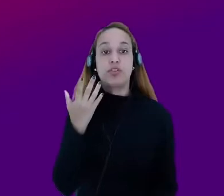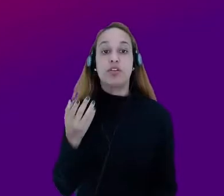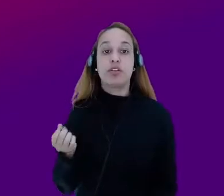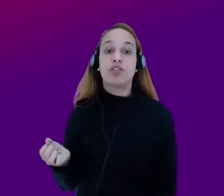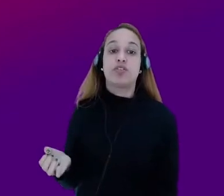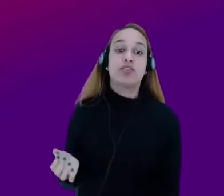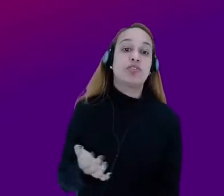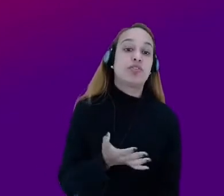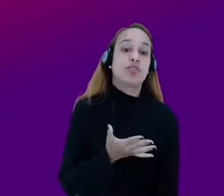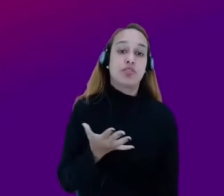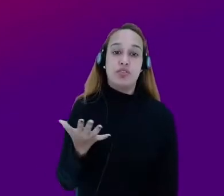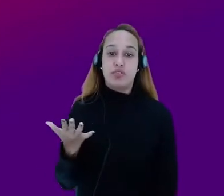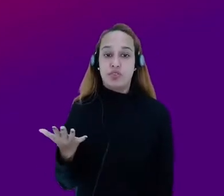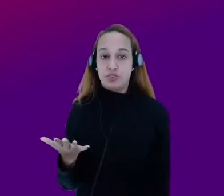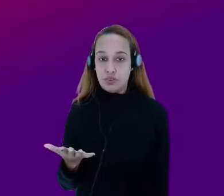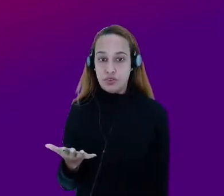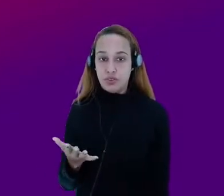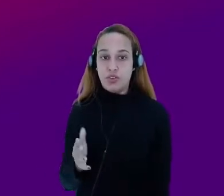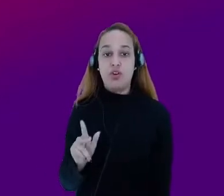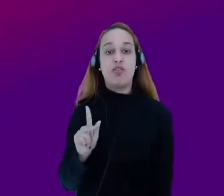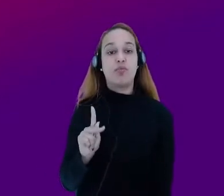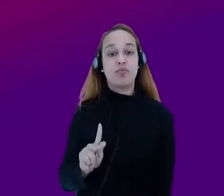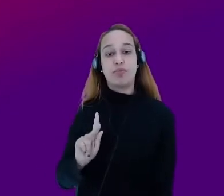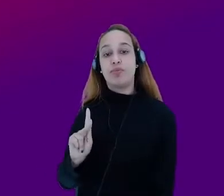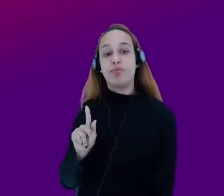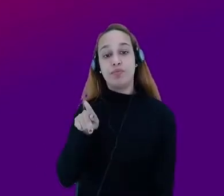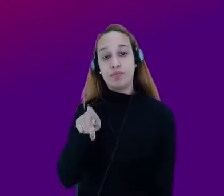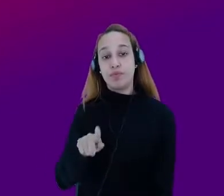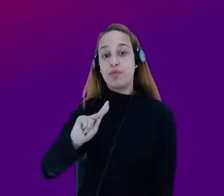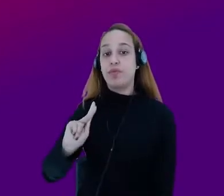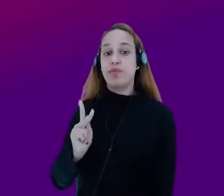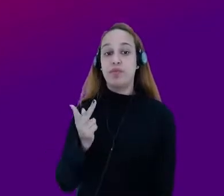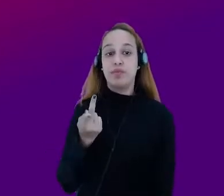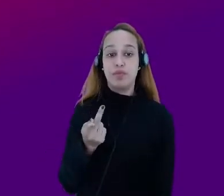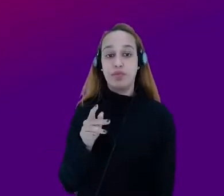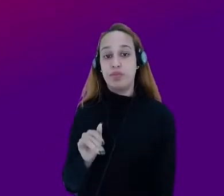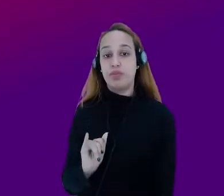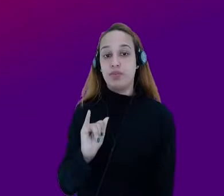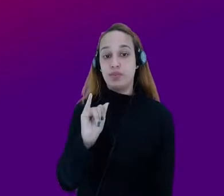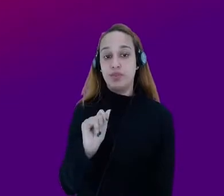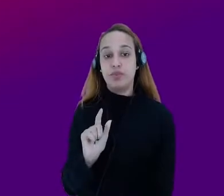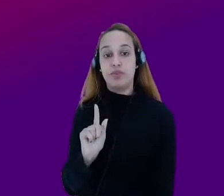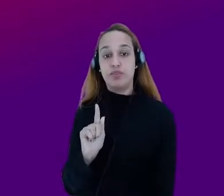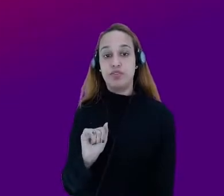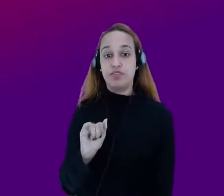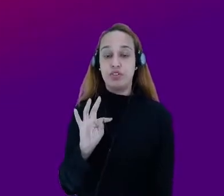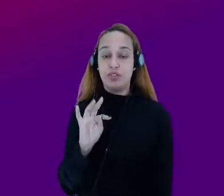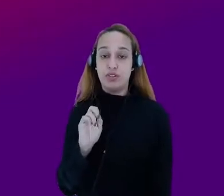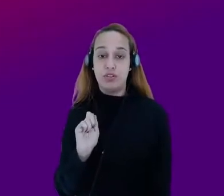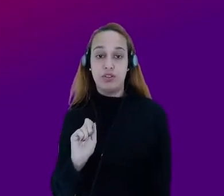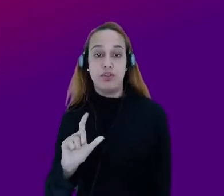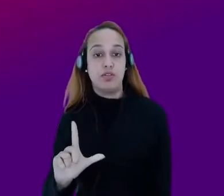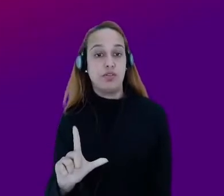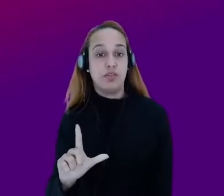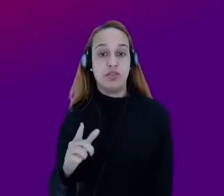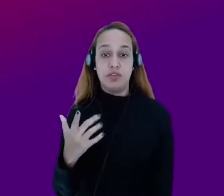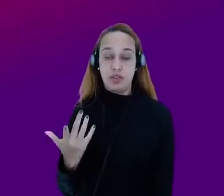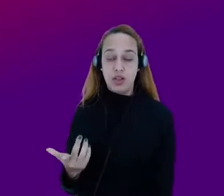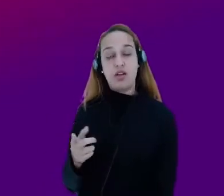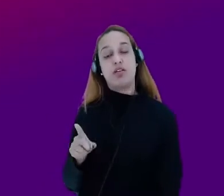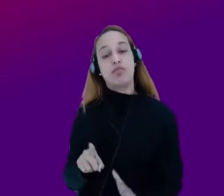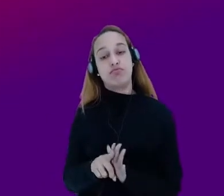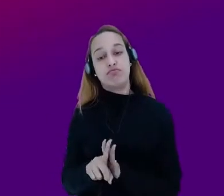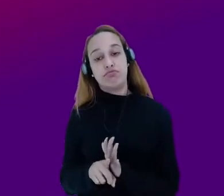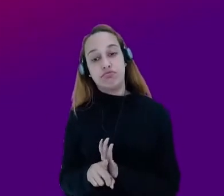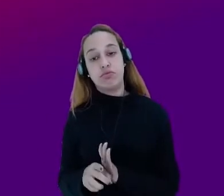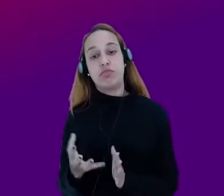Essa experiência tanto do digital com o físico, tá? Então, esse perfil desse novo consumidor, ele quer avaliar, ele quer pesquisar, ele